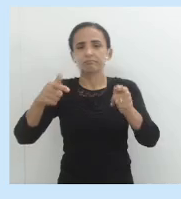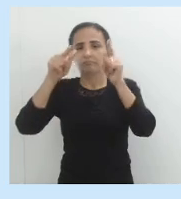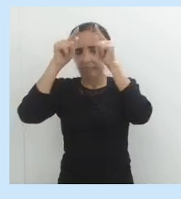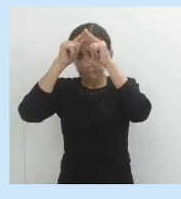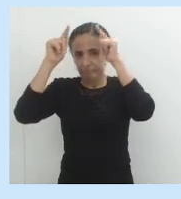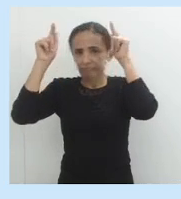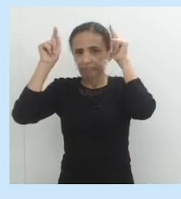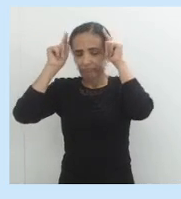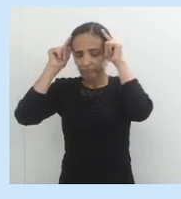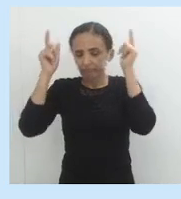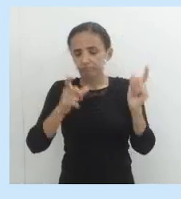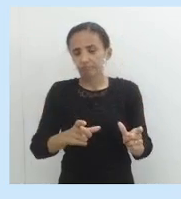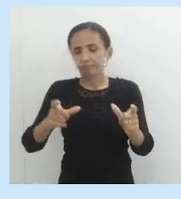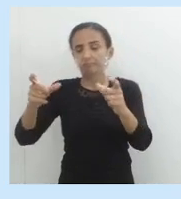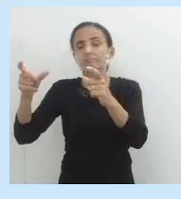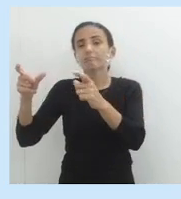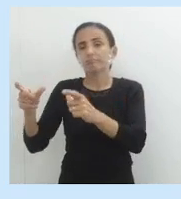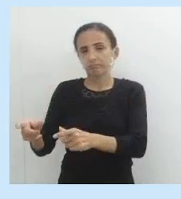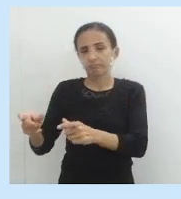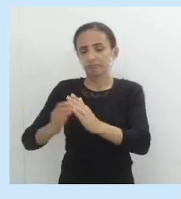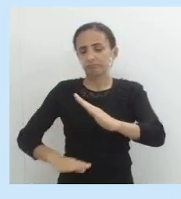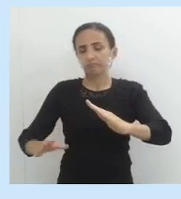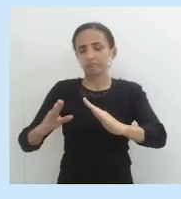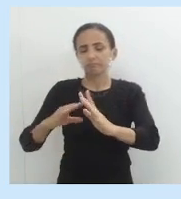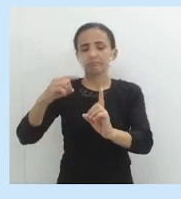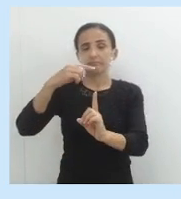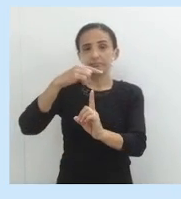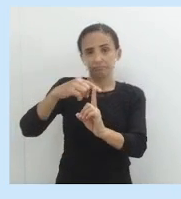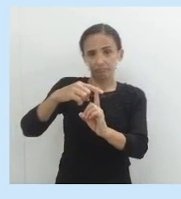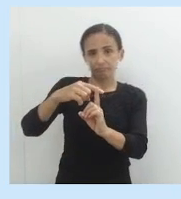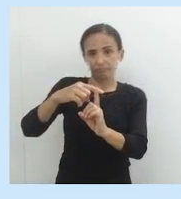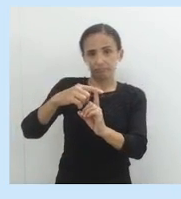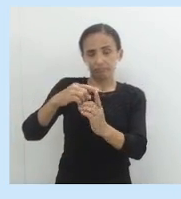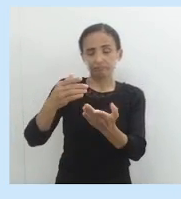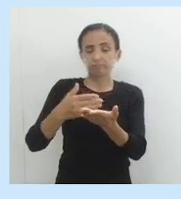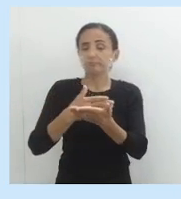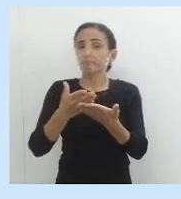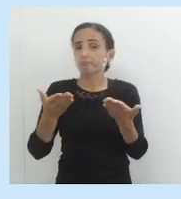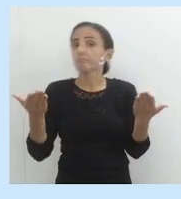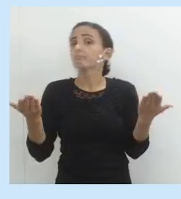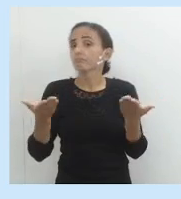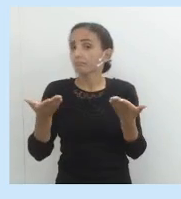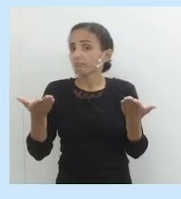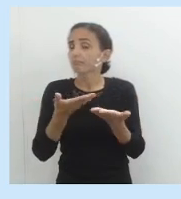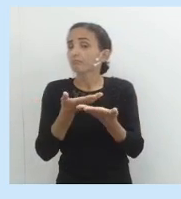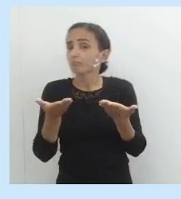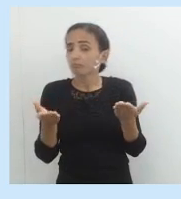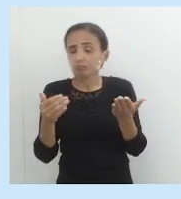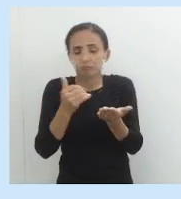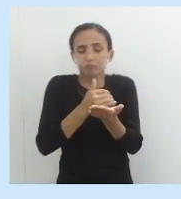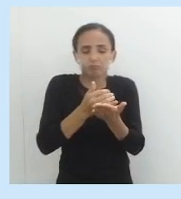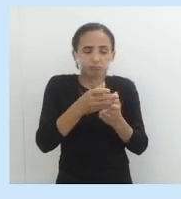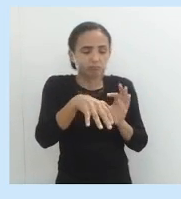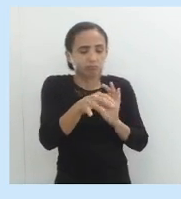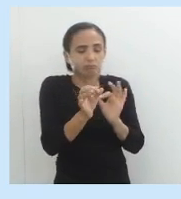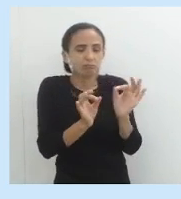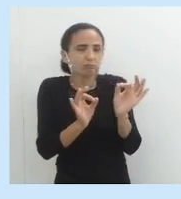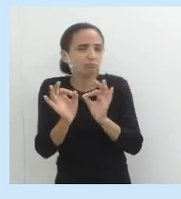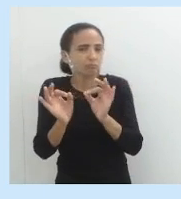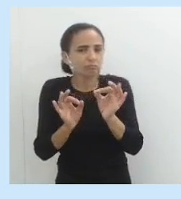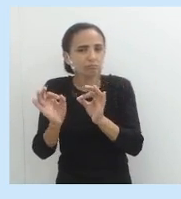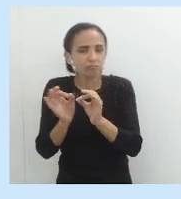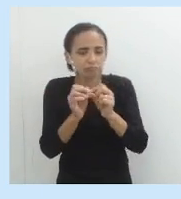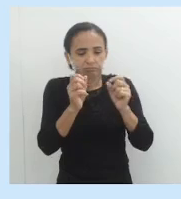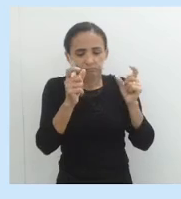Idade Média ficavam nas igrejas, né, e na Era Moderna já começou-se a construir